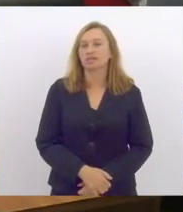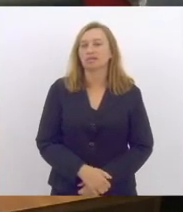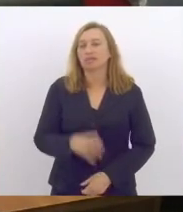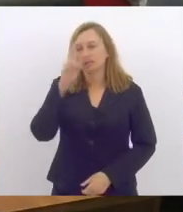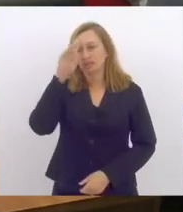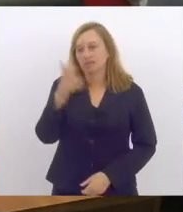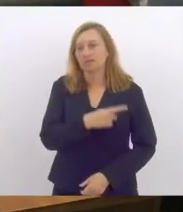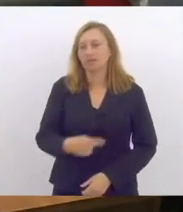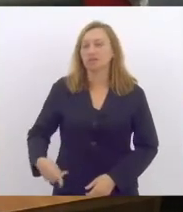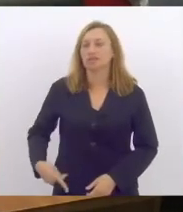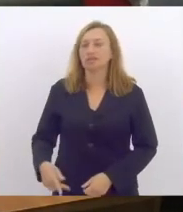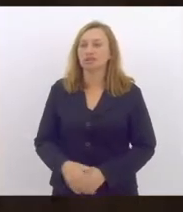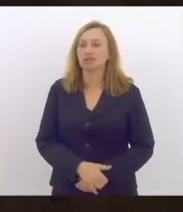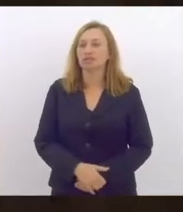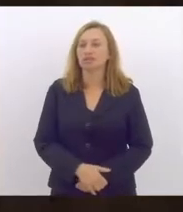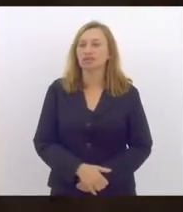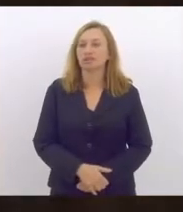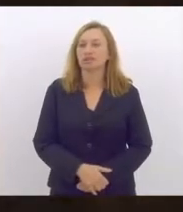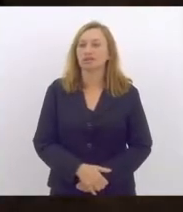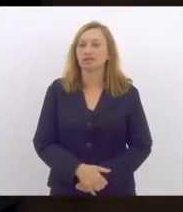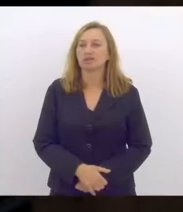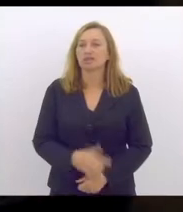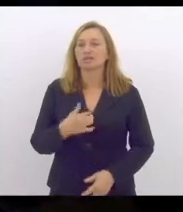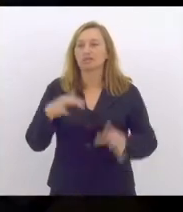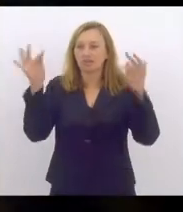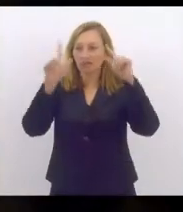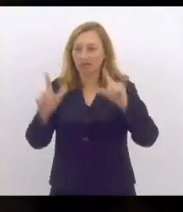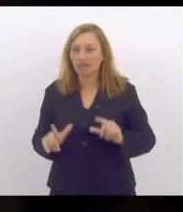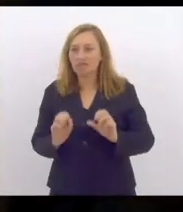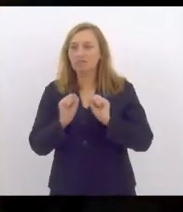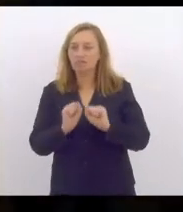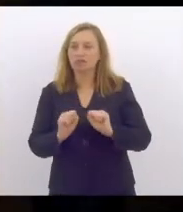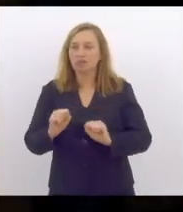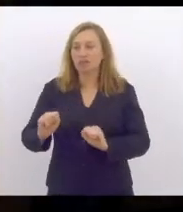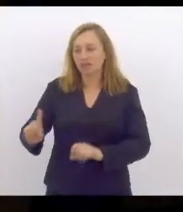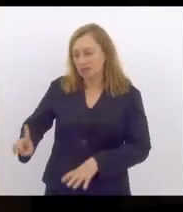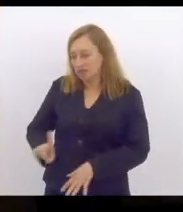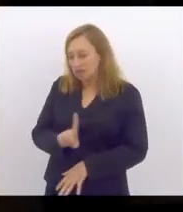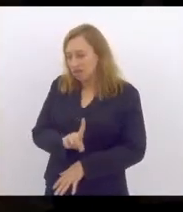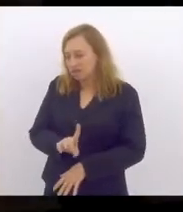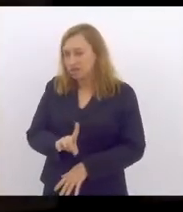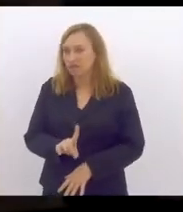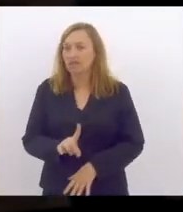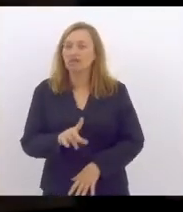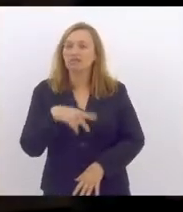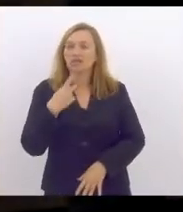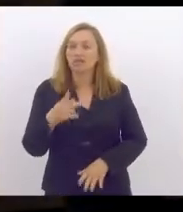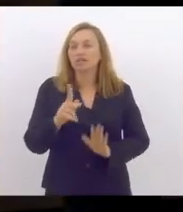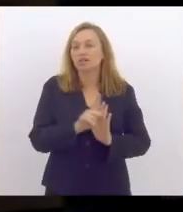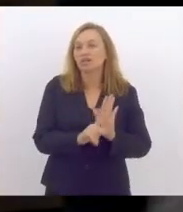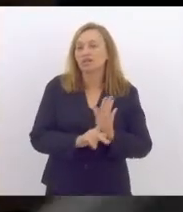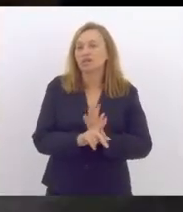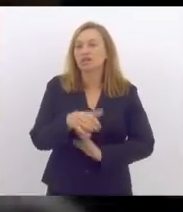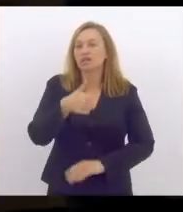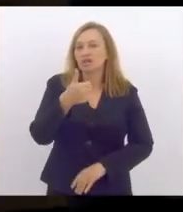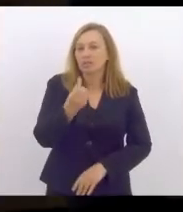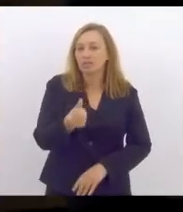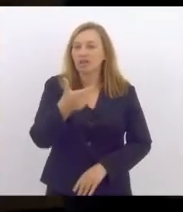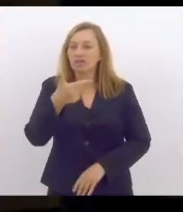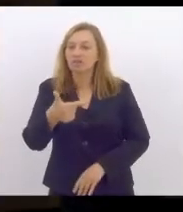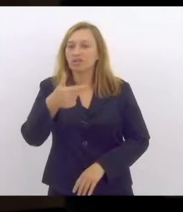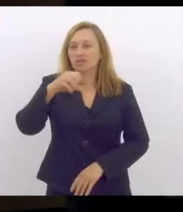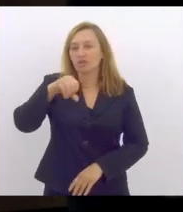Senhor presidente, fico muito feliz de poder estar aqui dando parecer no projeto de lei 6290, de